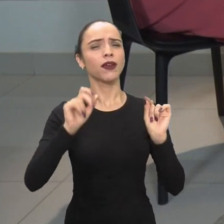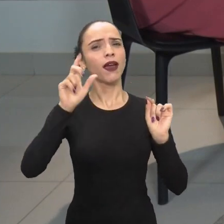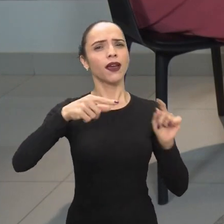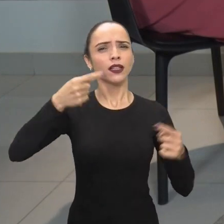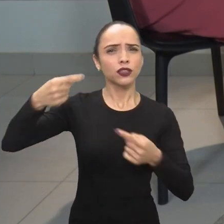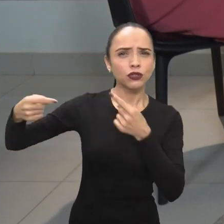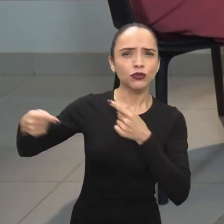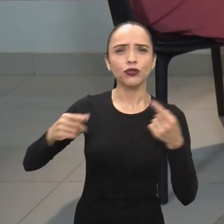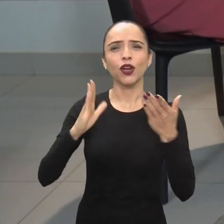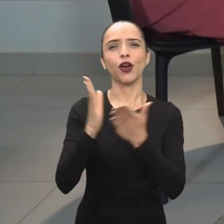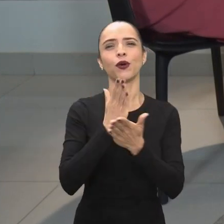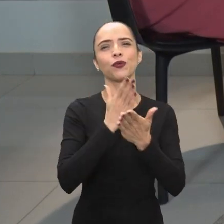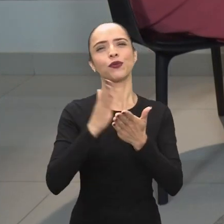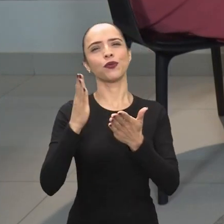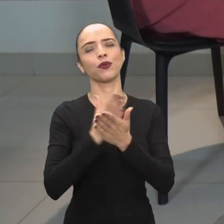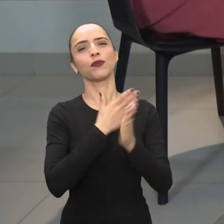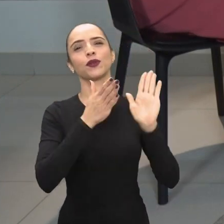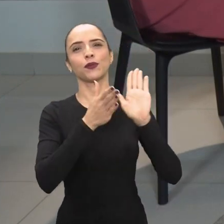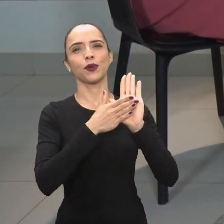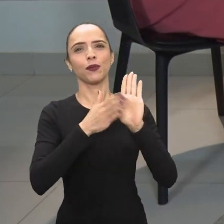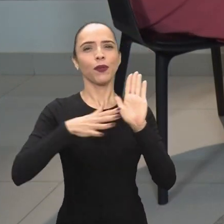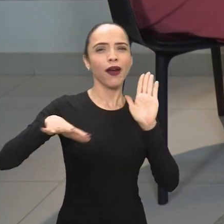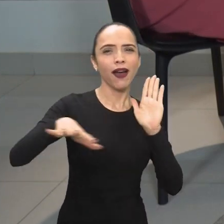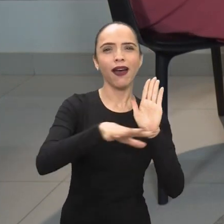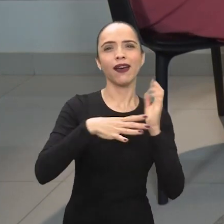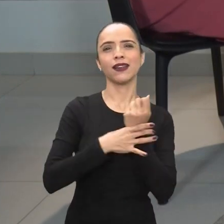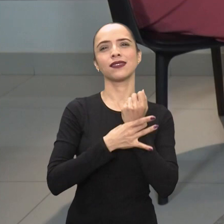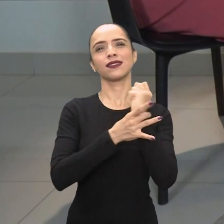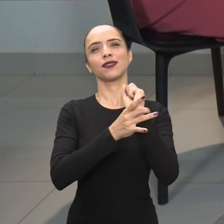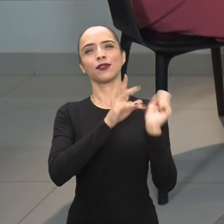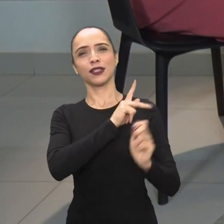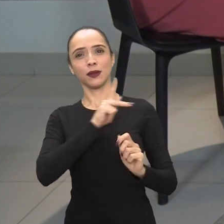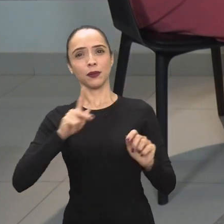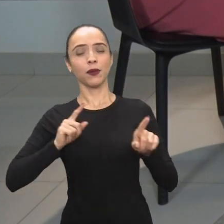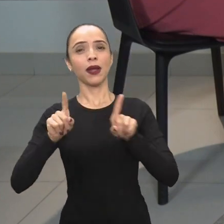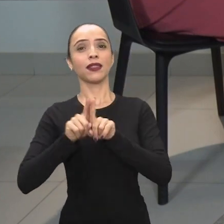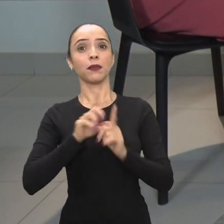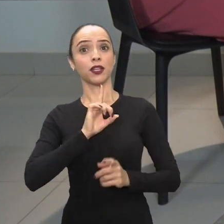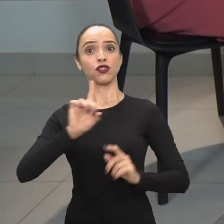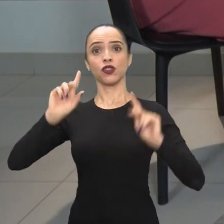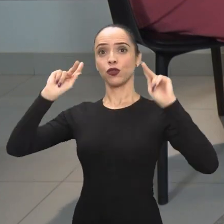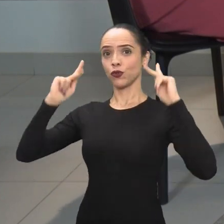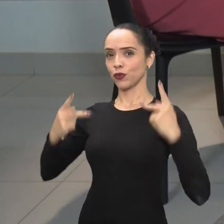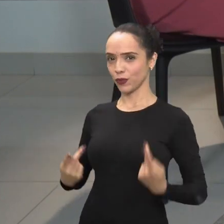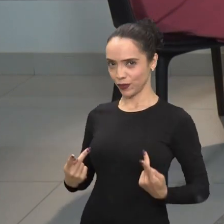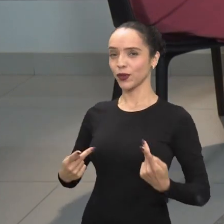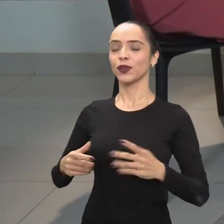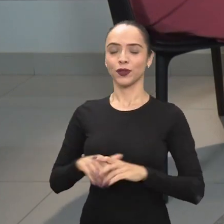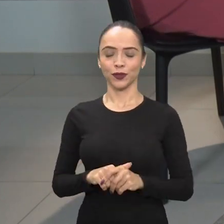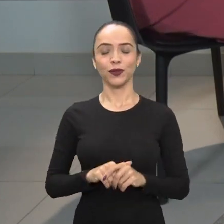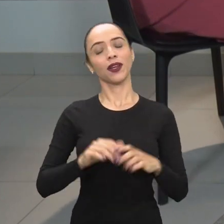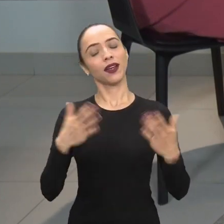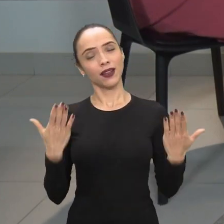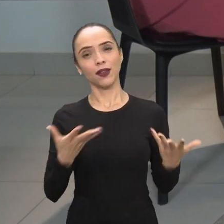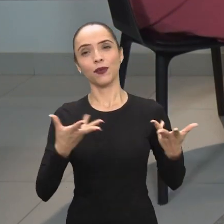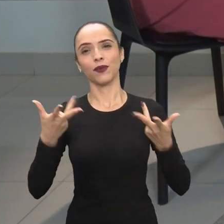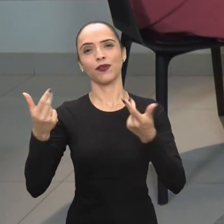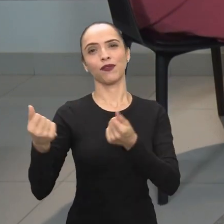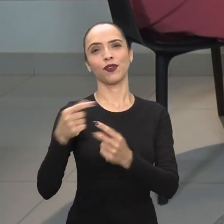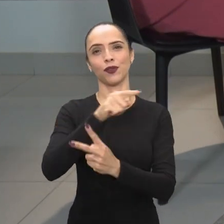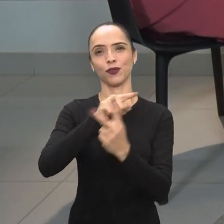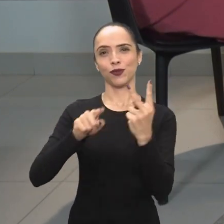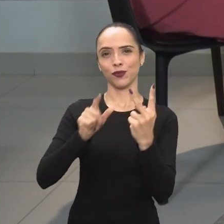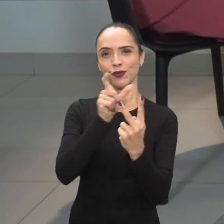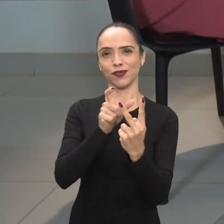das propostas que foram apresentadas para área de segurança pública e direitos humanos e para isso eu conto com a presença de dois especialistas